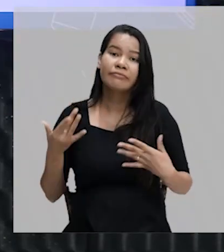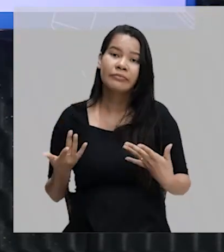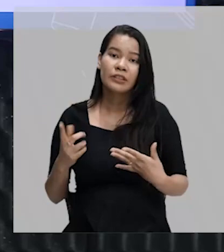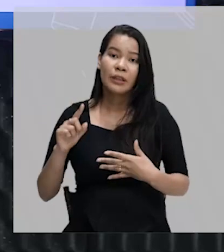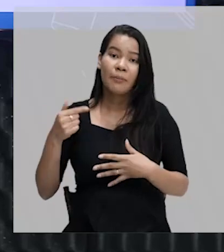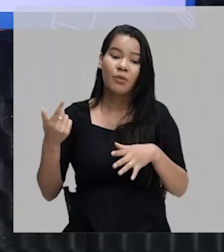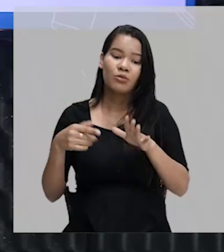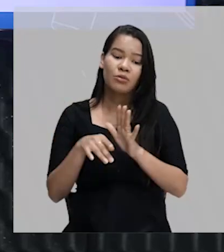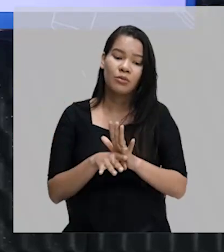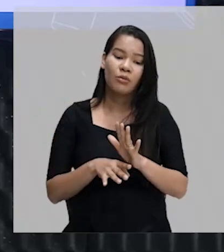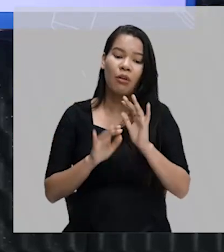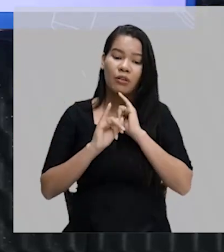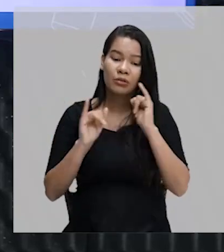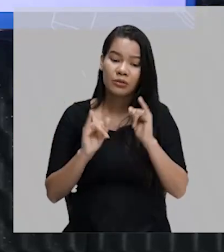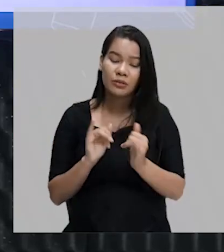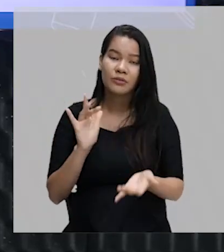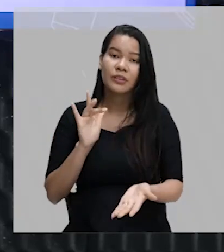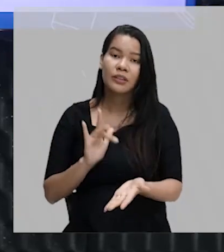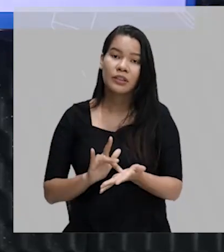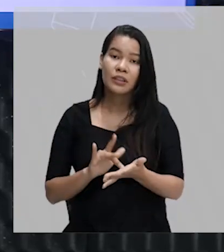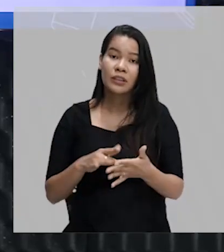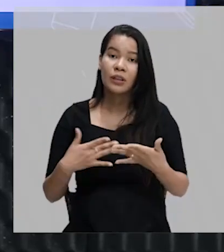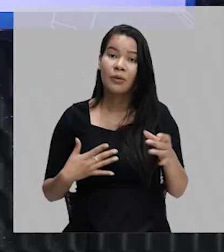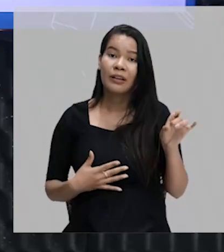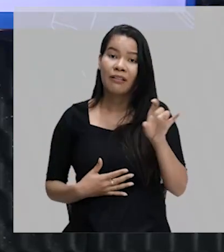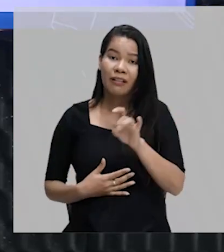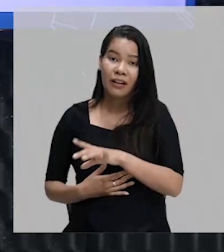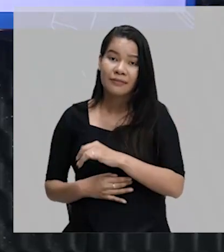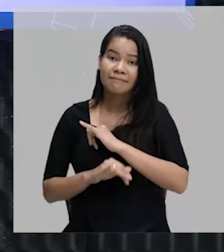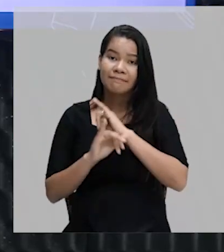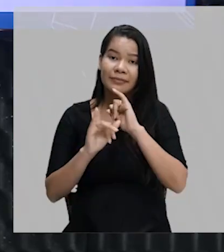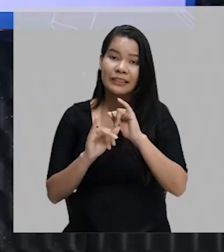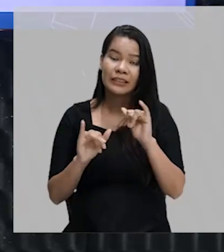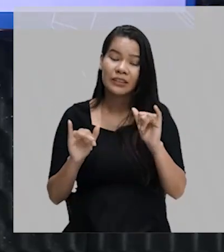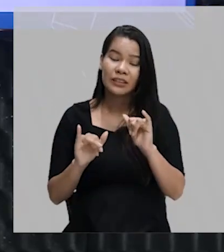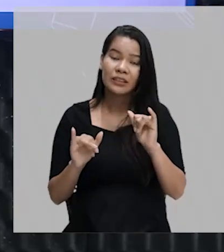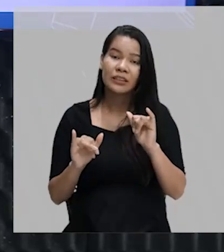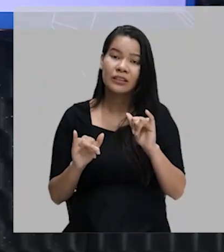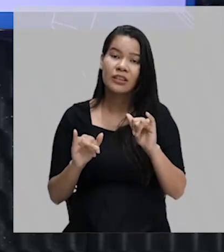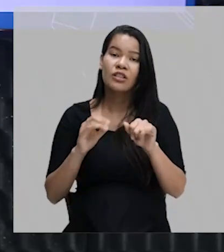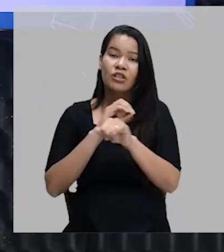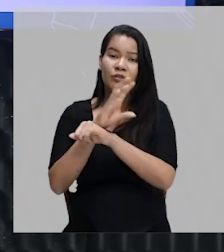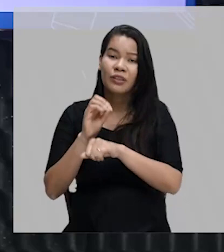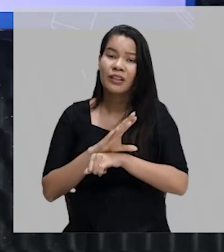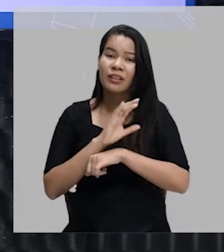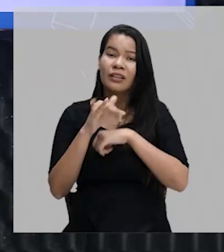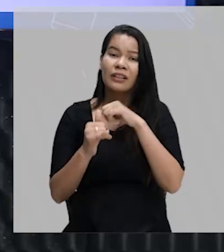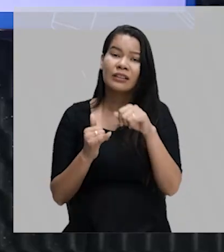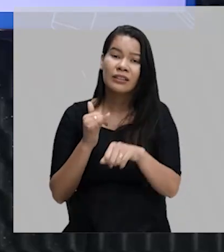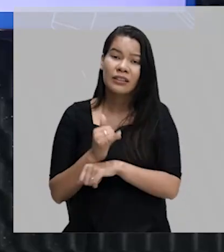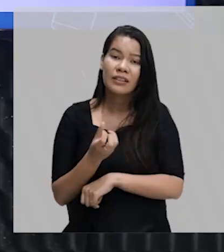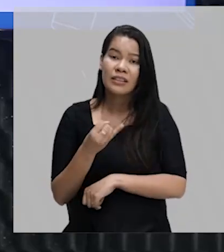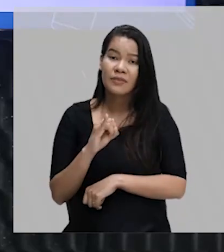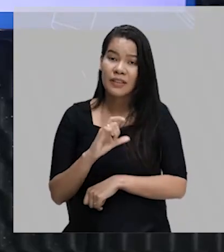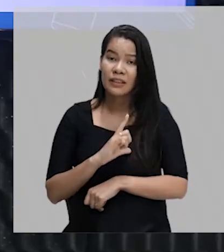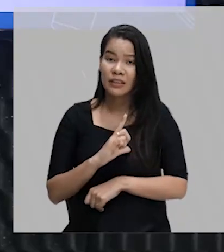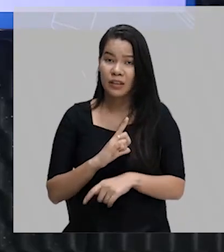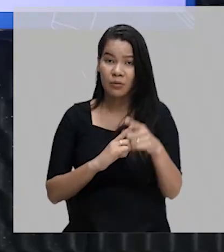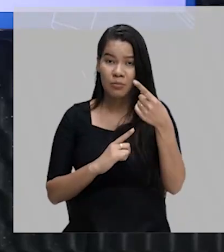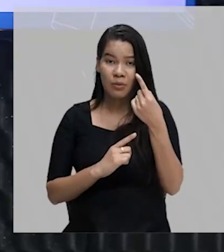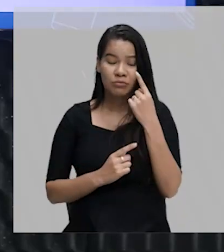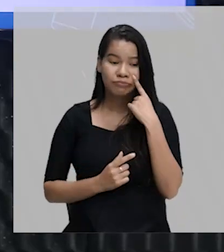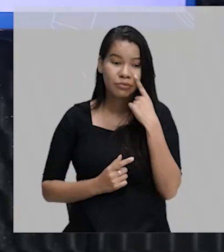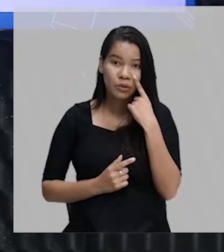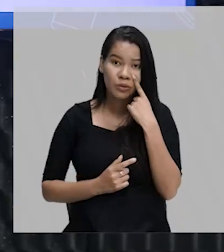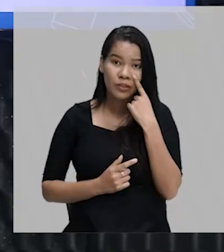cada notícia, cada informação divulgada na internet, se você tem uma dúvida, se